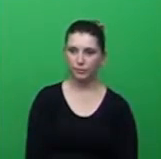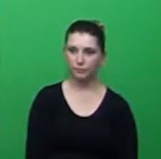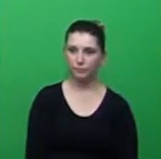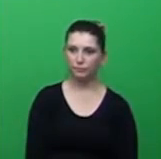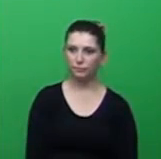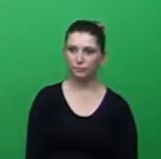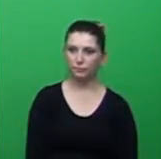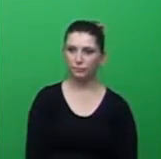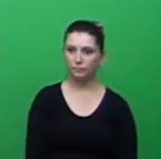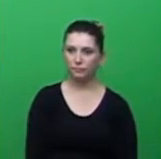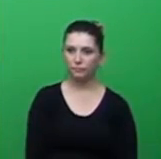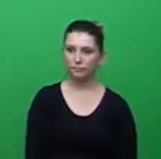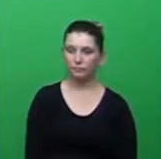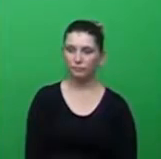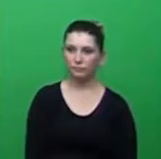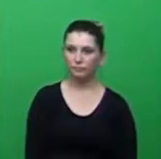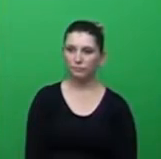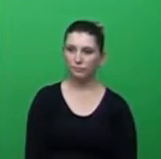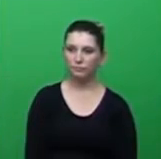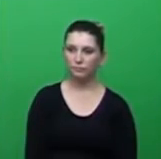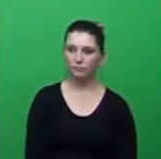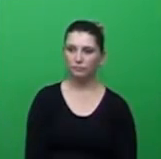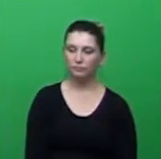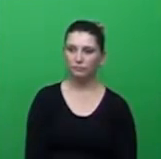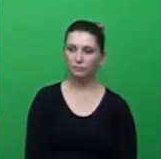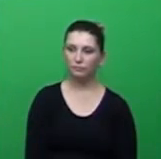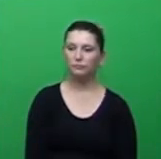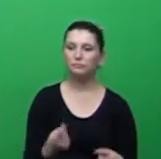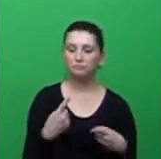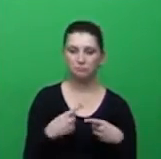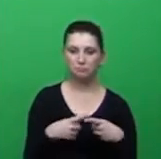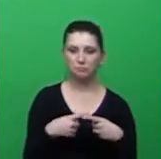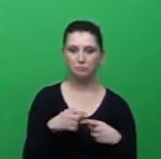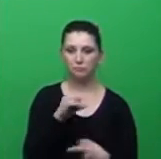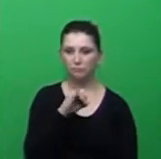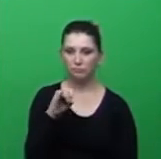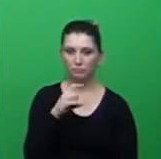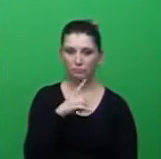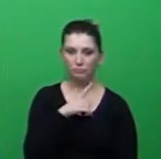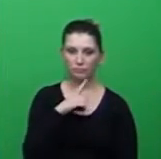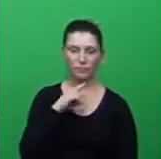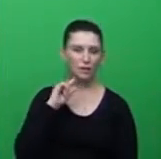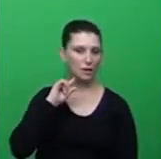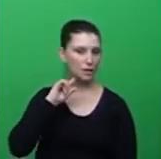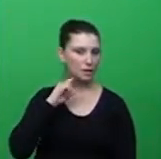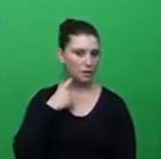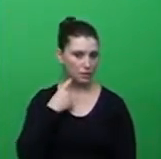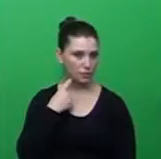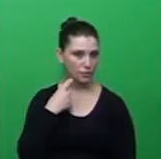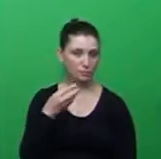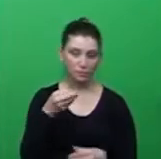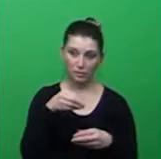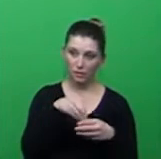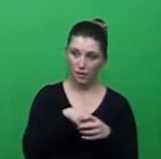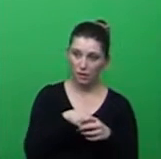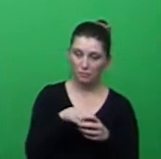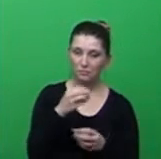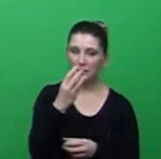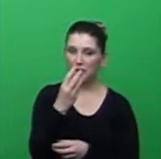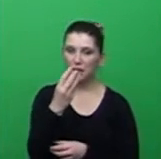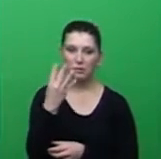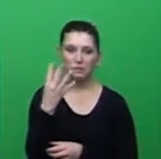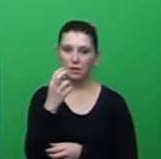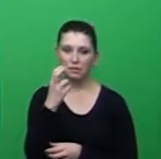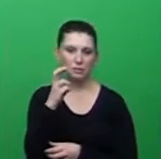sol com a peneira. É que, na realidade, se tivesse o lixo dentro do compartimento há 3, 4, 5 dias,